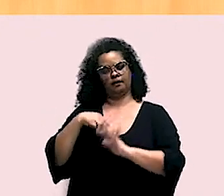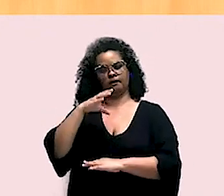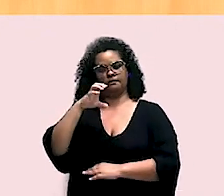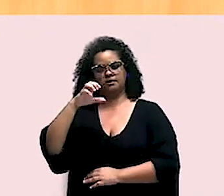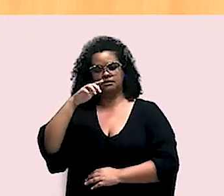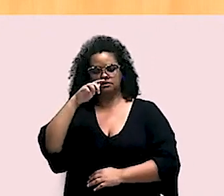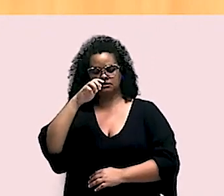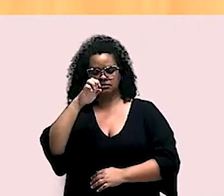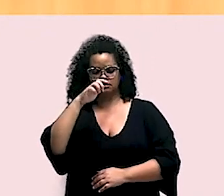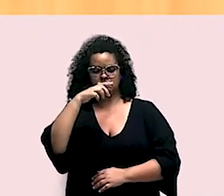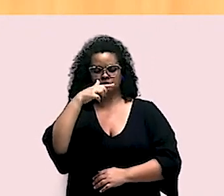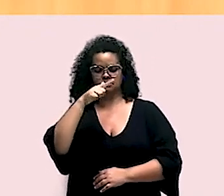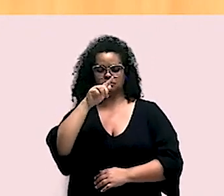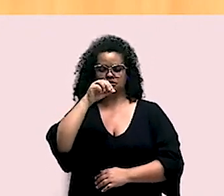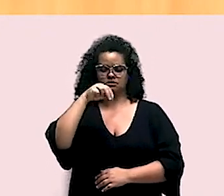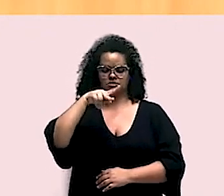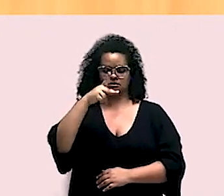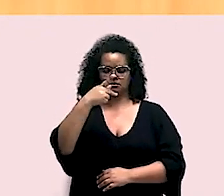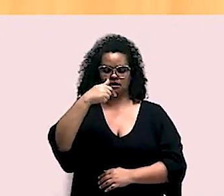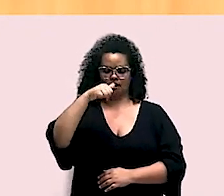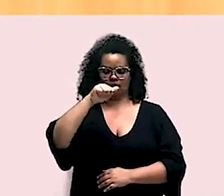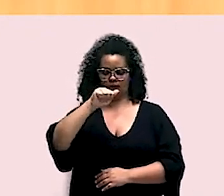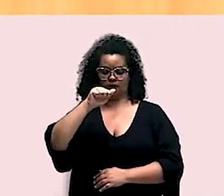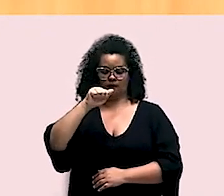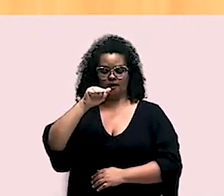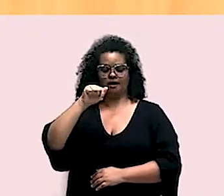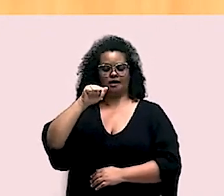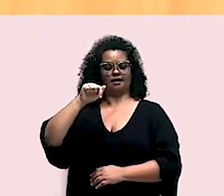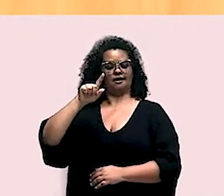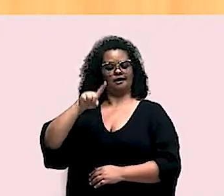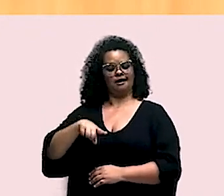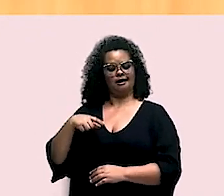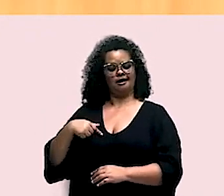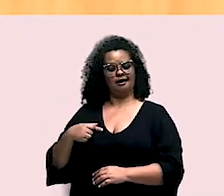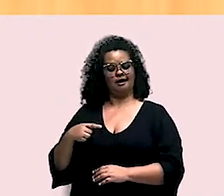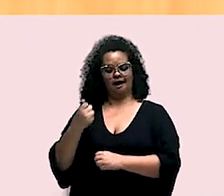2011. Recentemente, ano passado, essa Rede Cegonha ela foi